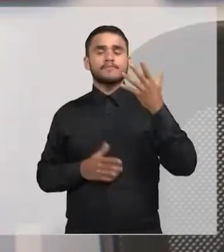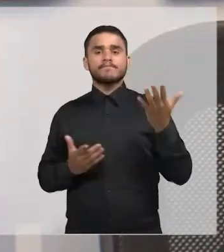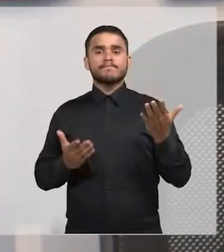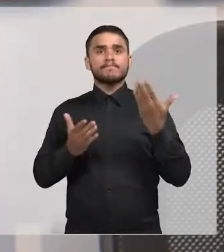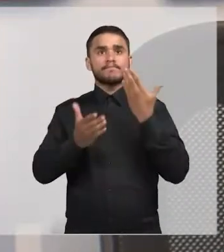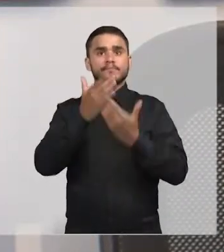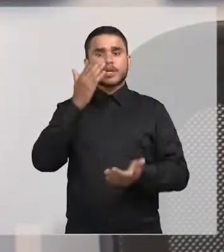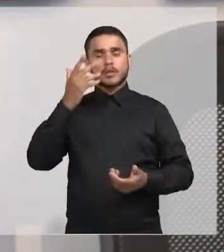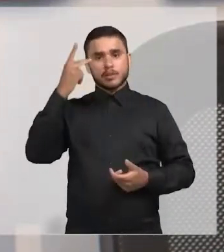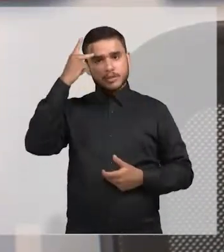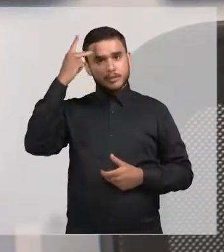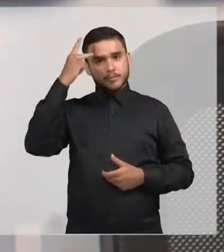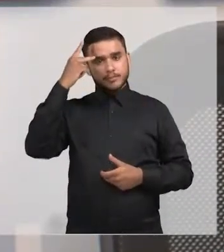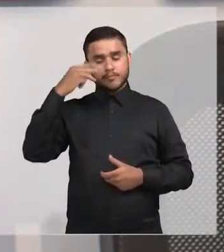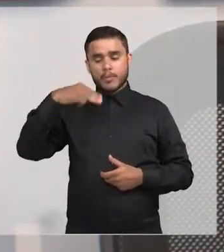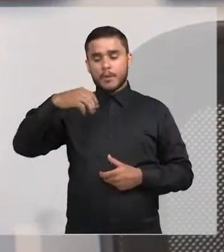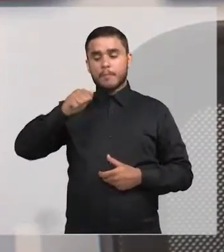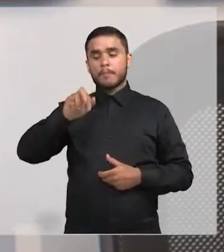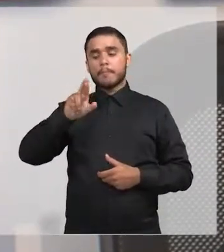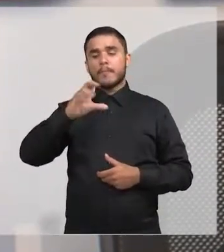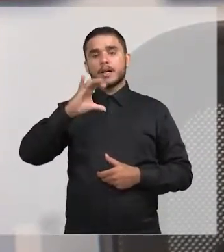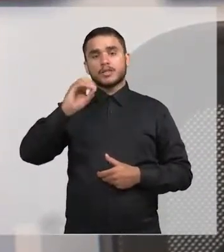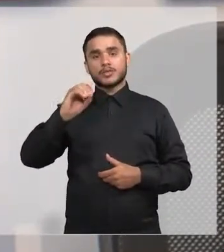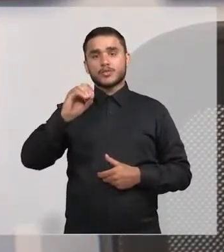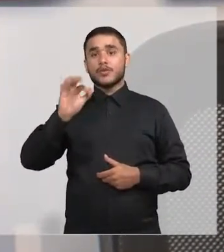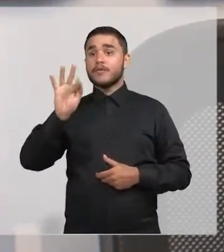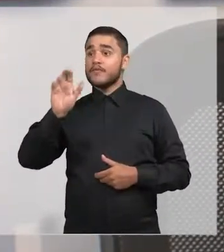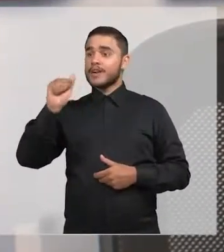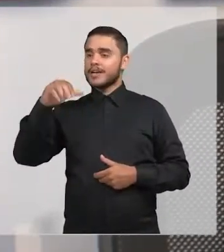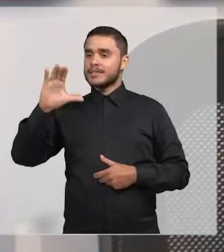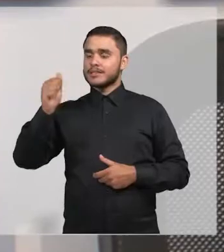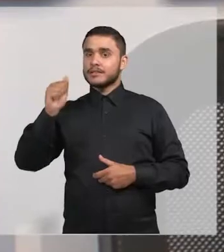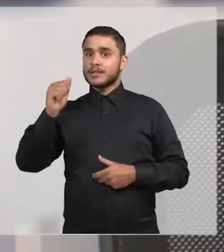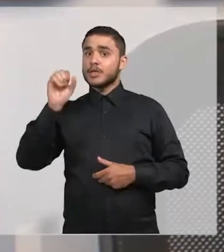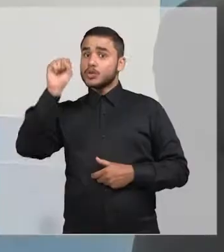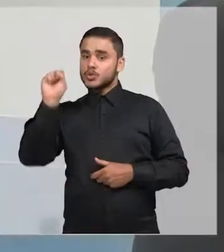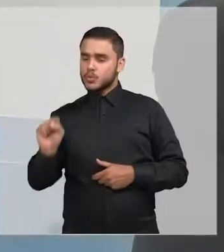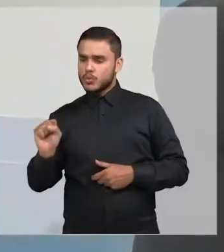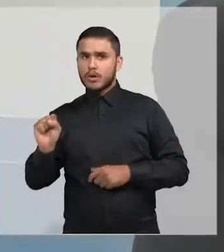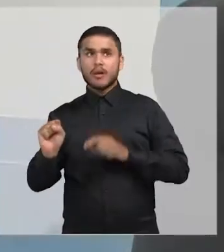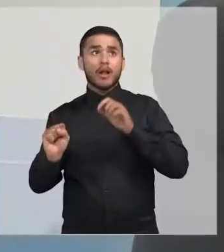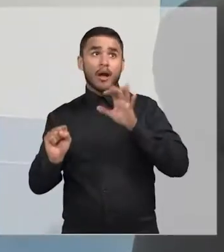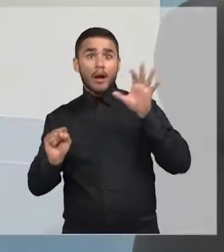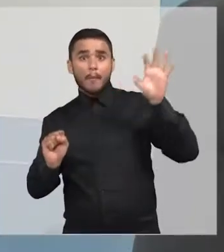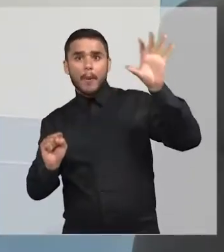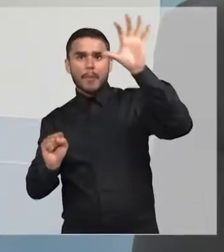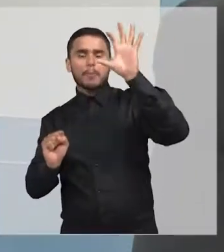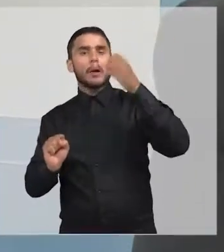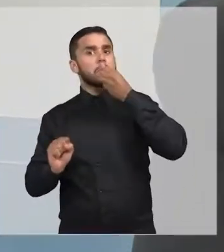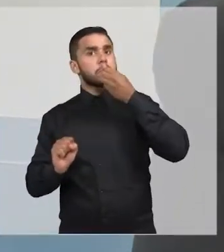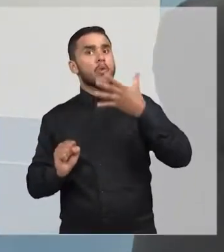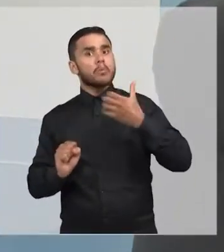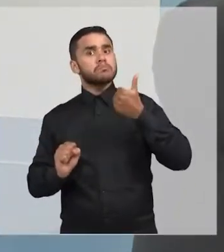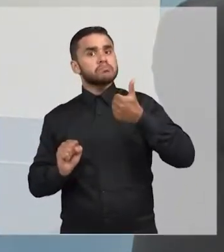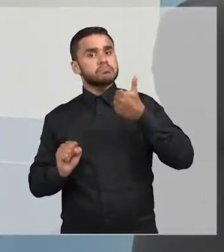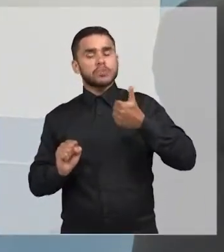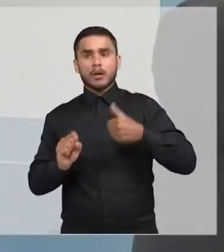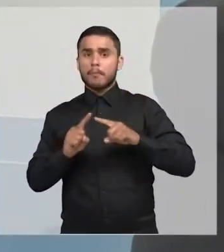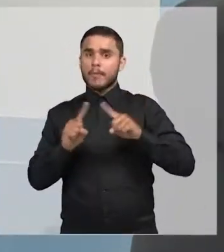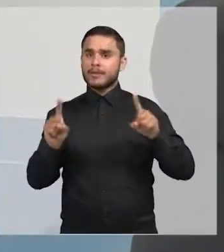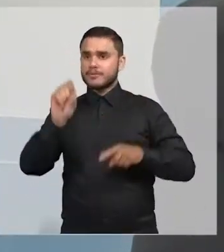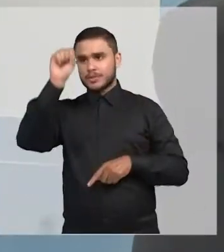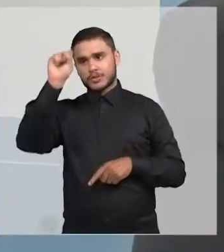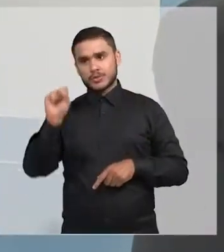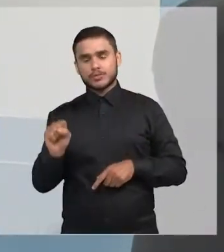Márcio França. Perdeu São Paulo. Se ele não tivesse ficado nesse processo, tivesse ficado livre ou